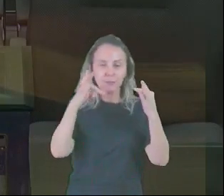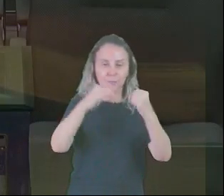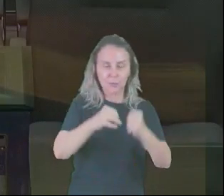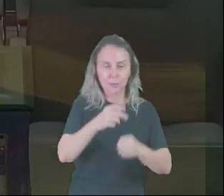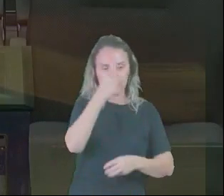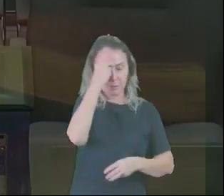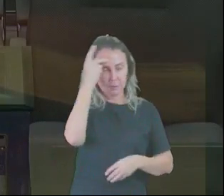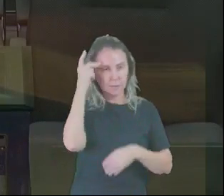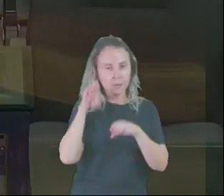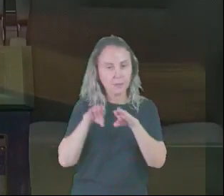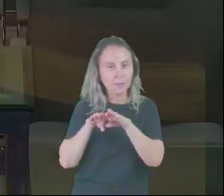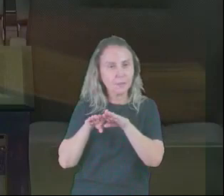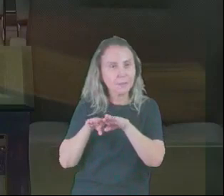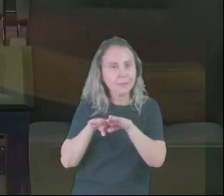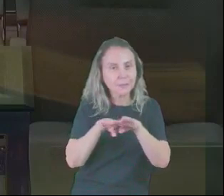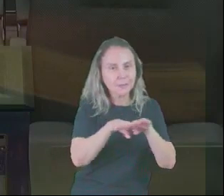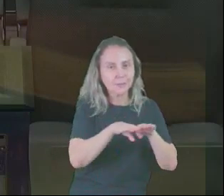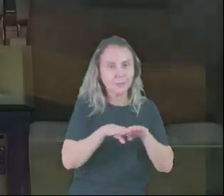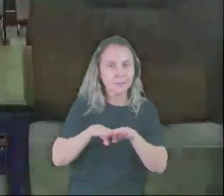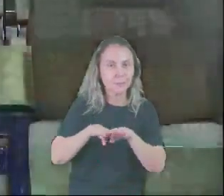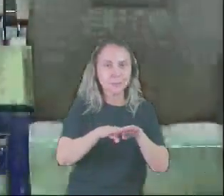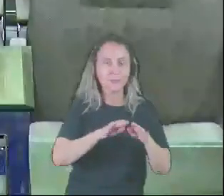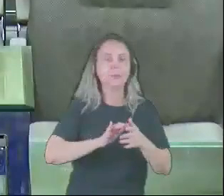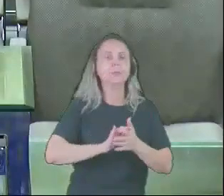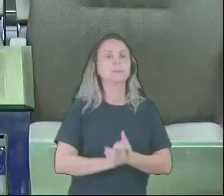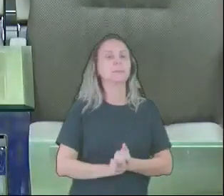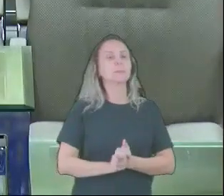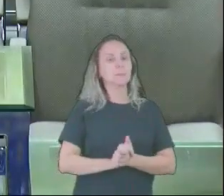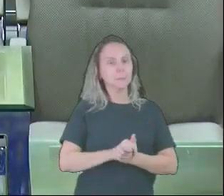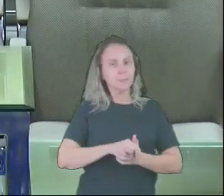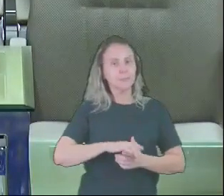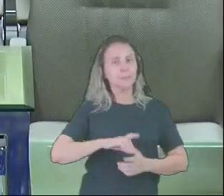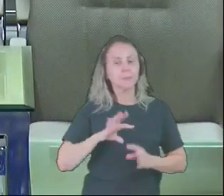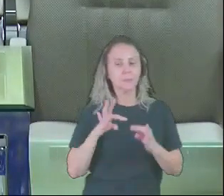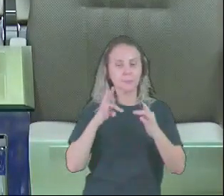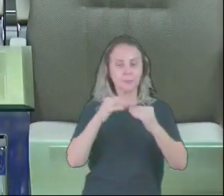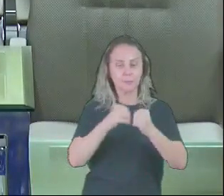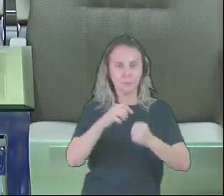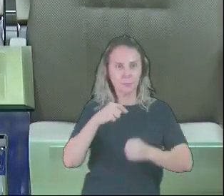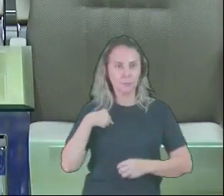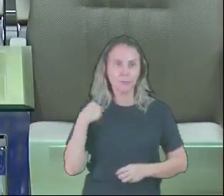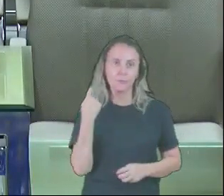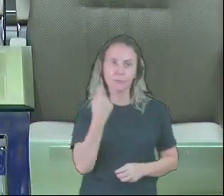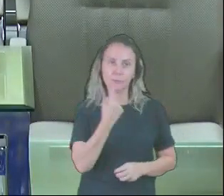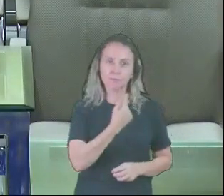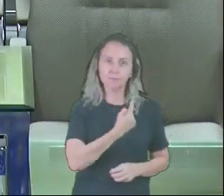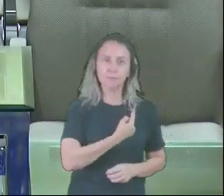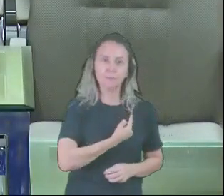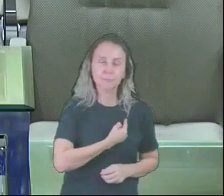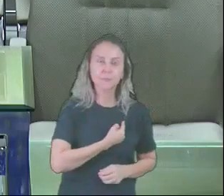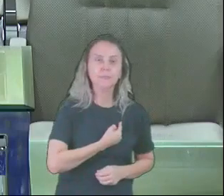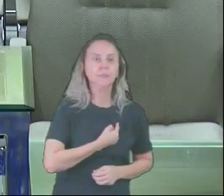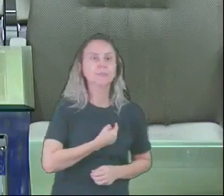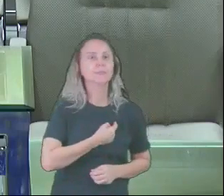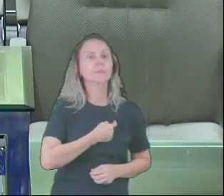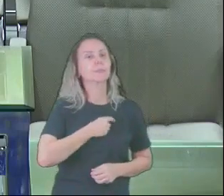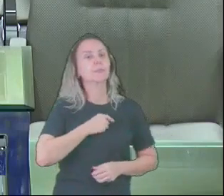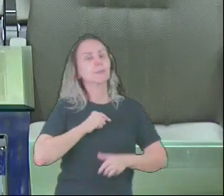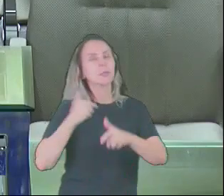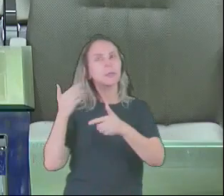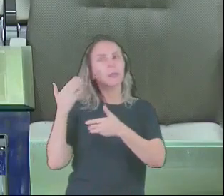a todos nós irmãos que um dia se não trabalhou um dia trabalhou para patrão